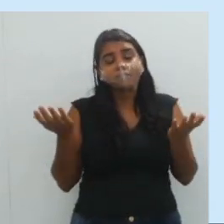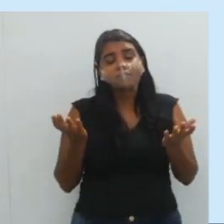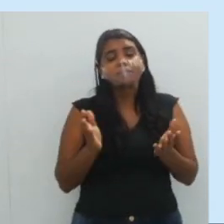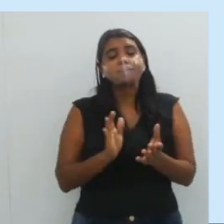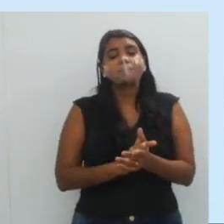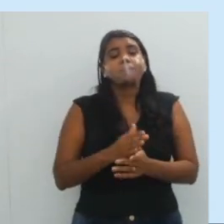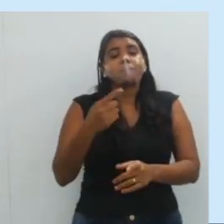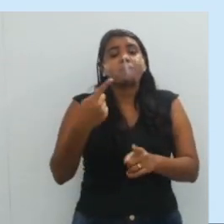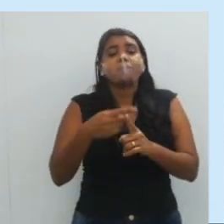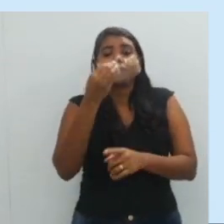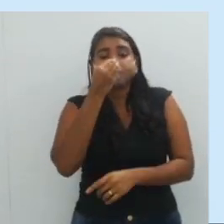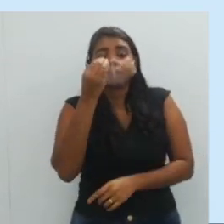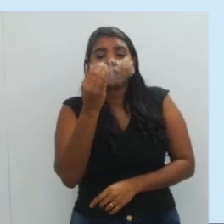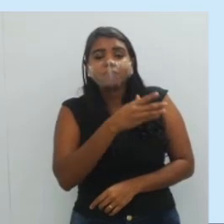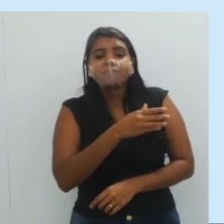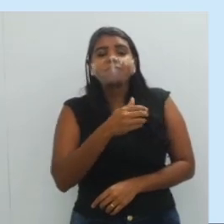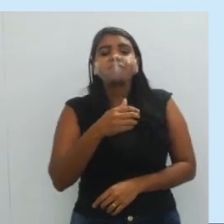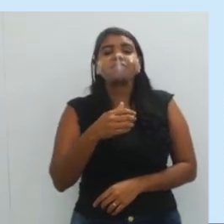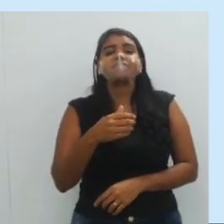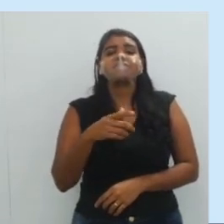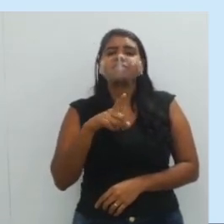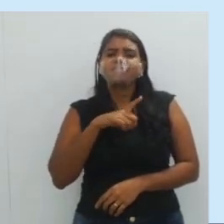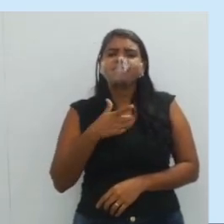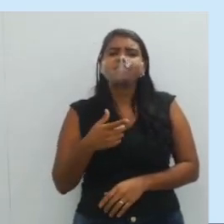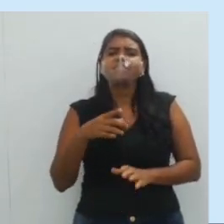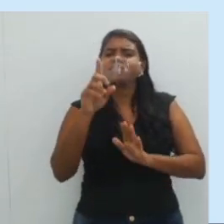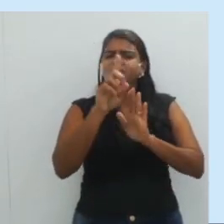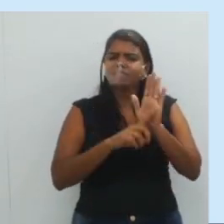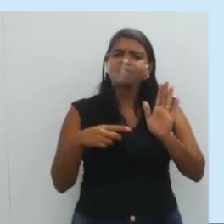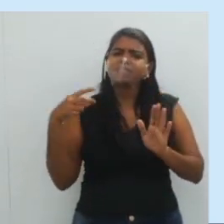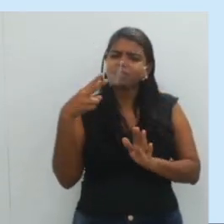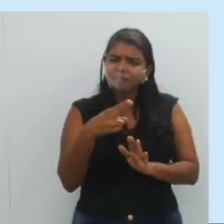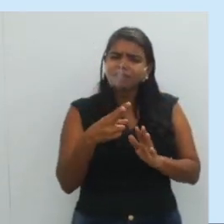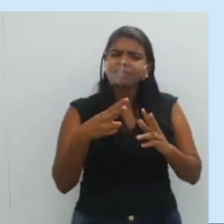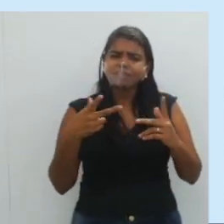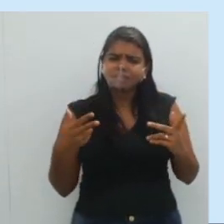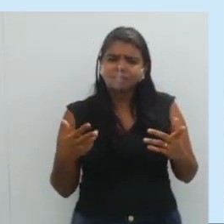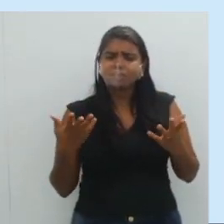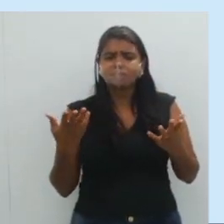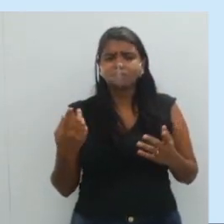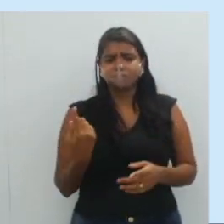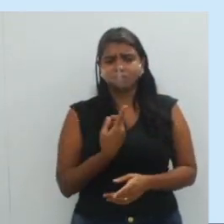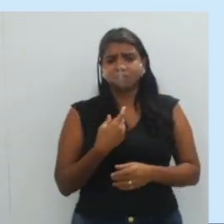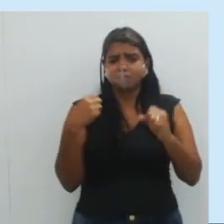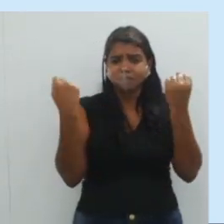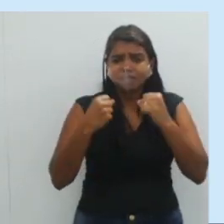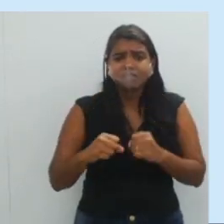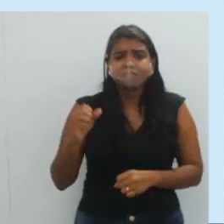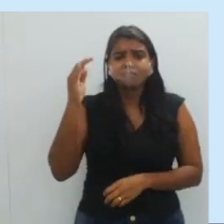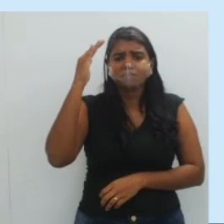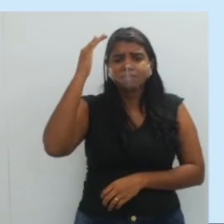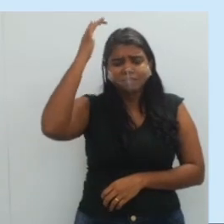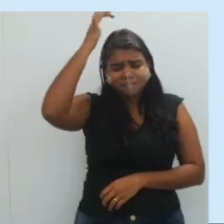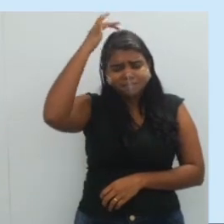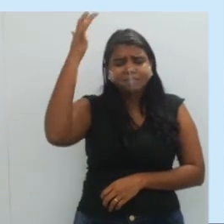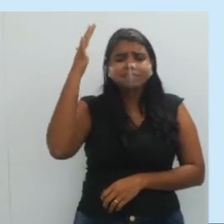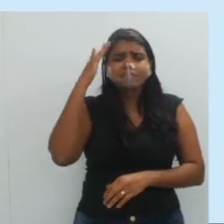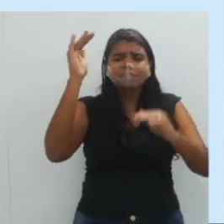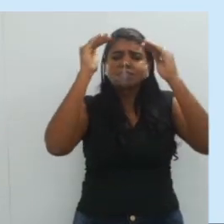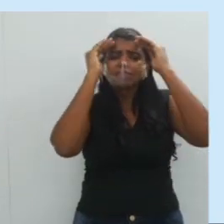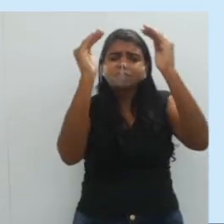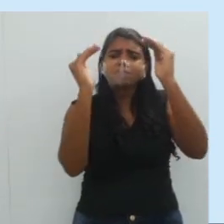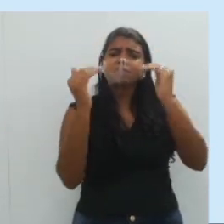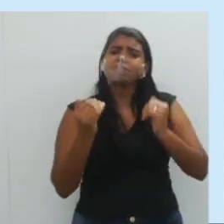infelizmente, o quê? O preconceito, e tem os seus direitos cortados. Então é preciso a conscientização,